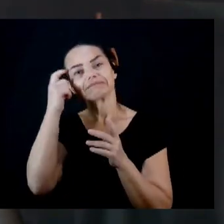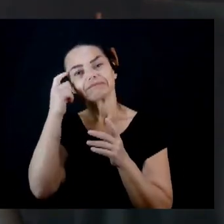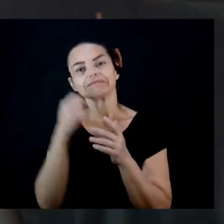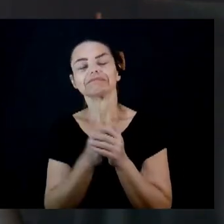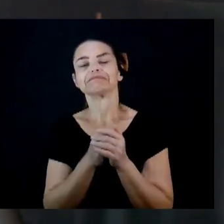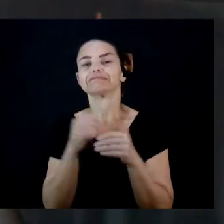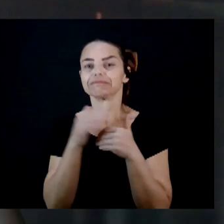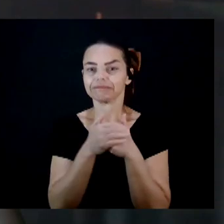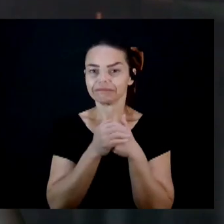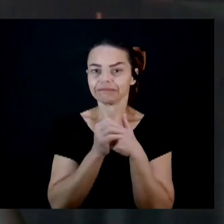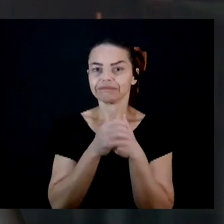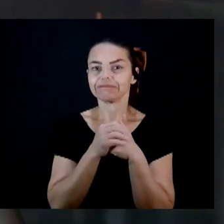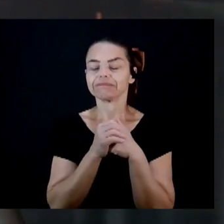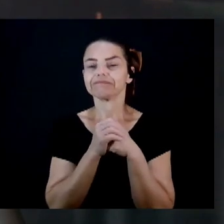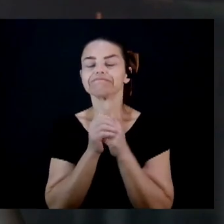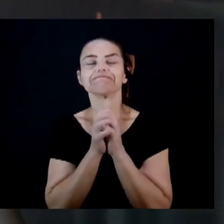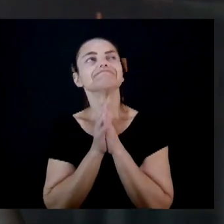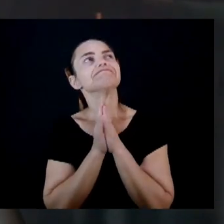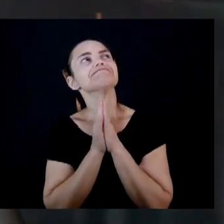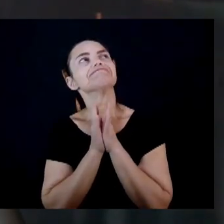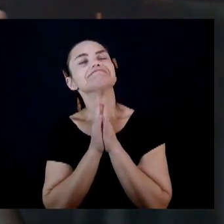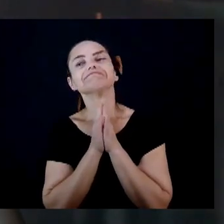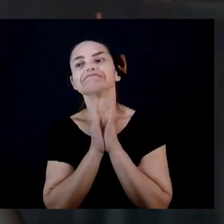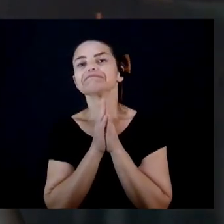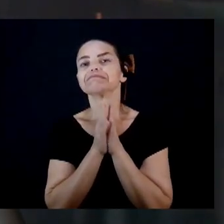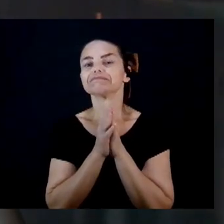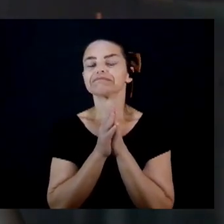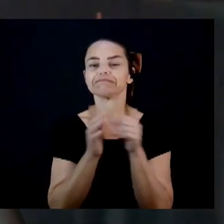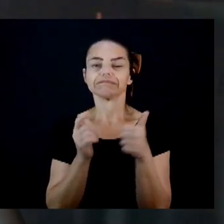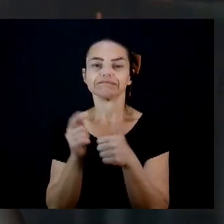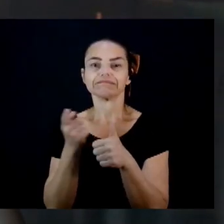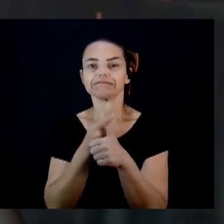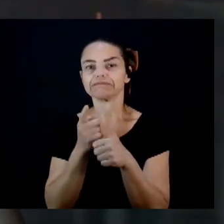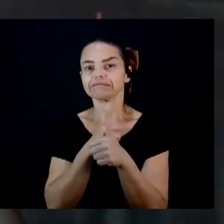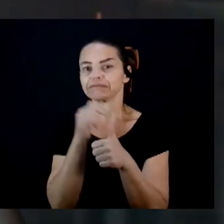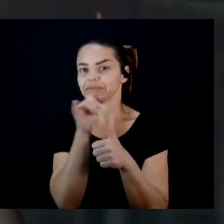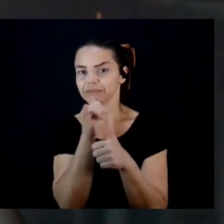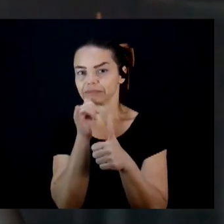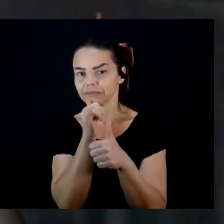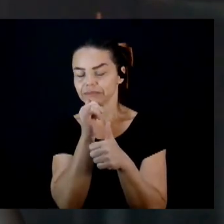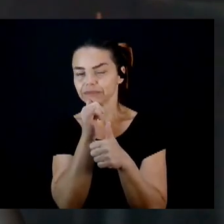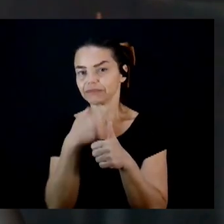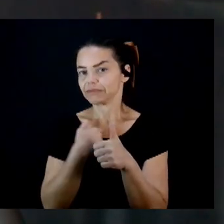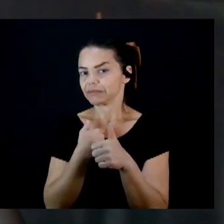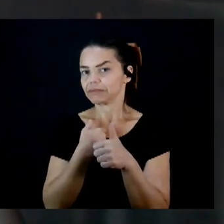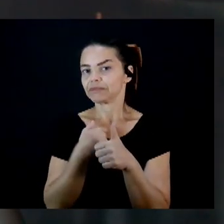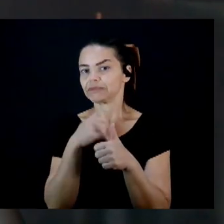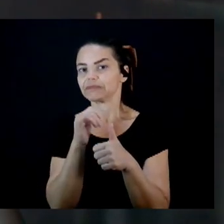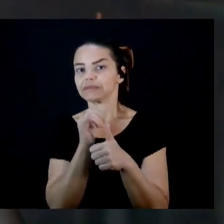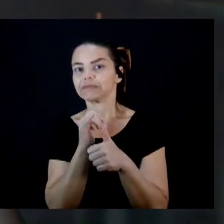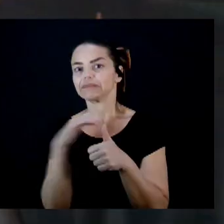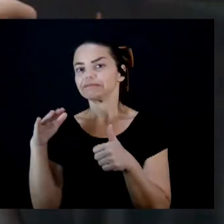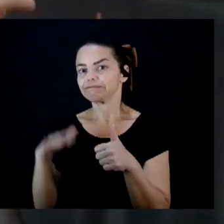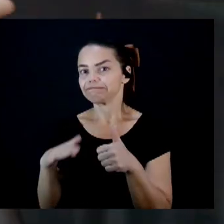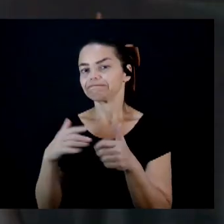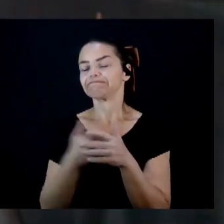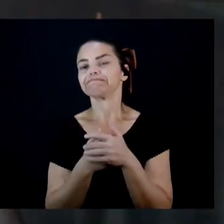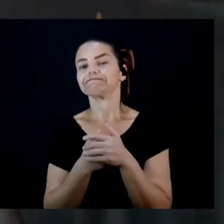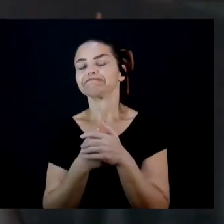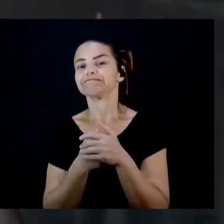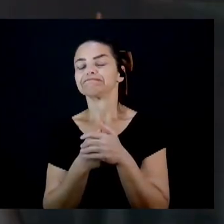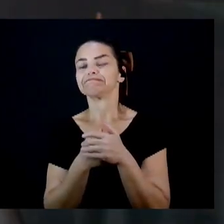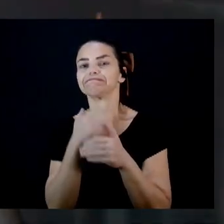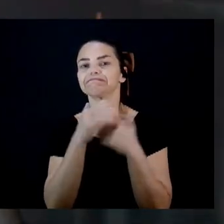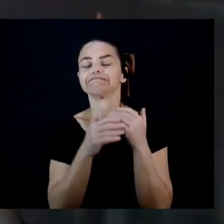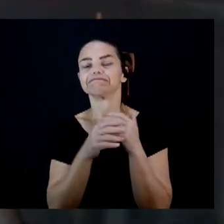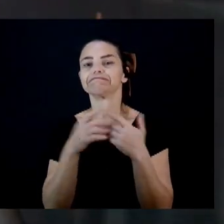pensar naquilo que veio primário, né? Por exemplo, a gente é criança, ali já está tendo uma desenvoltura sexual. Não